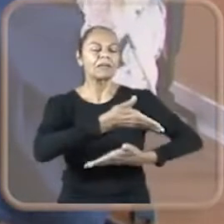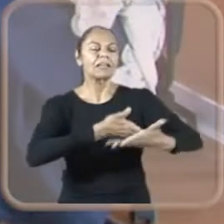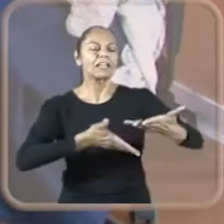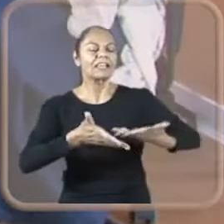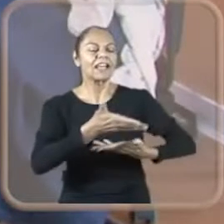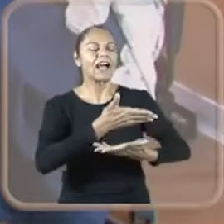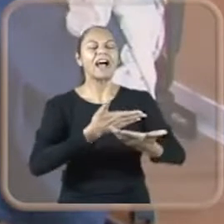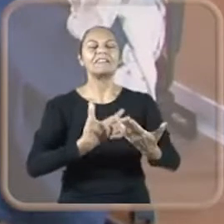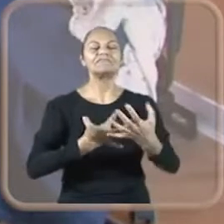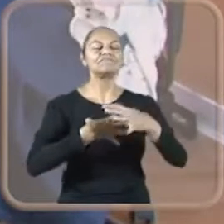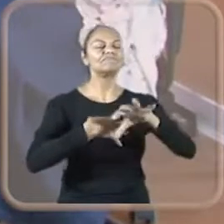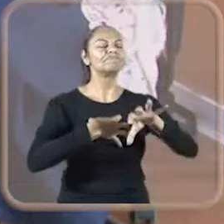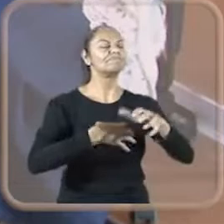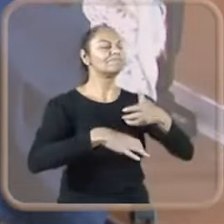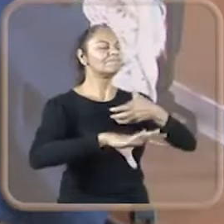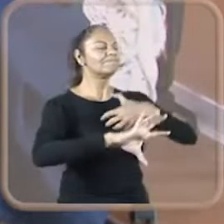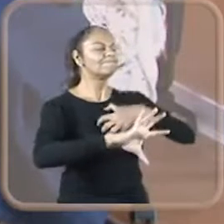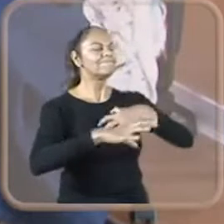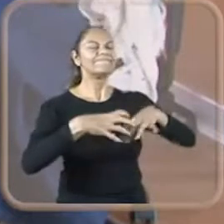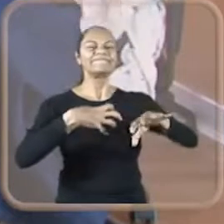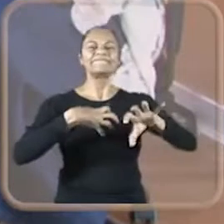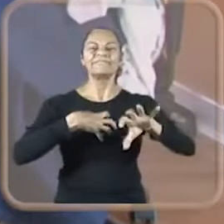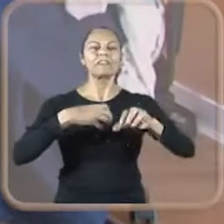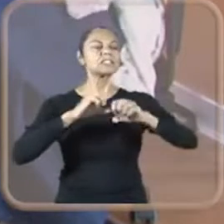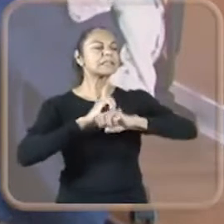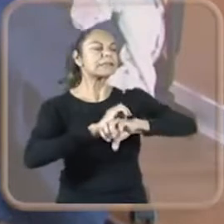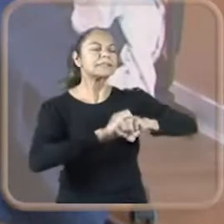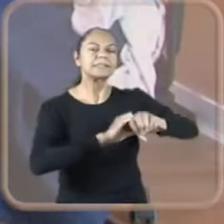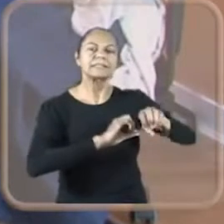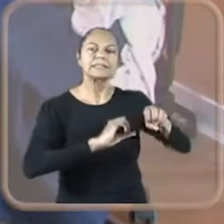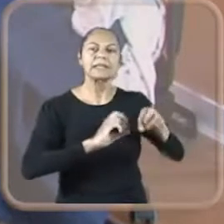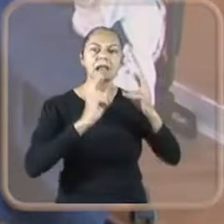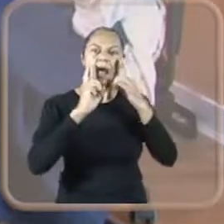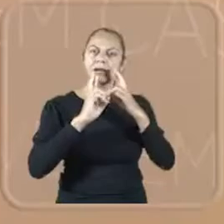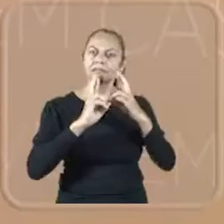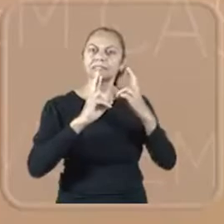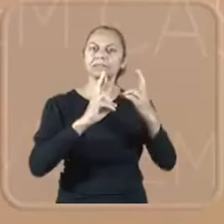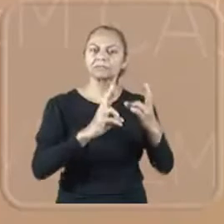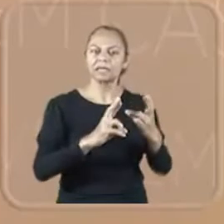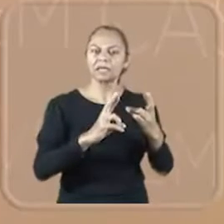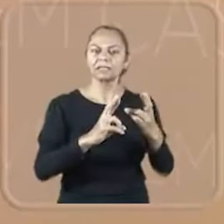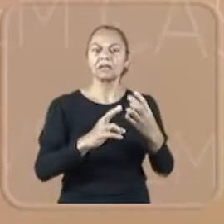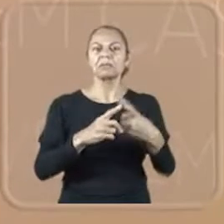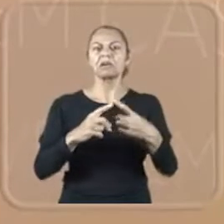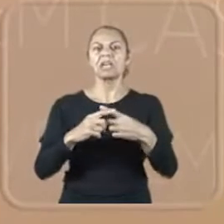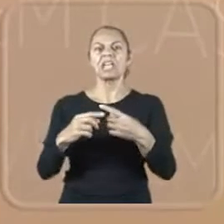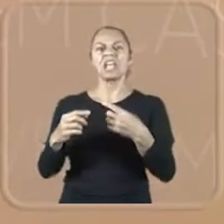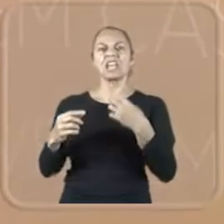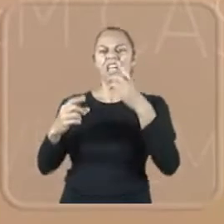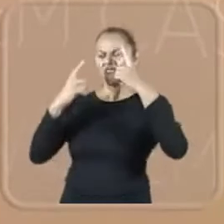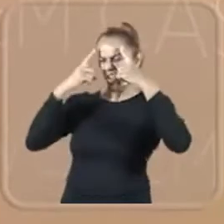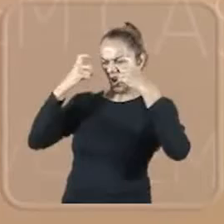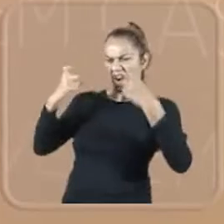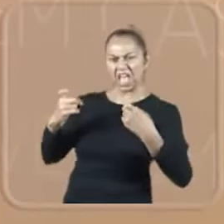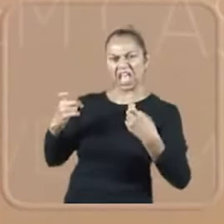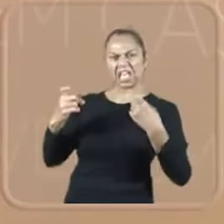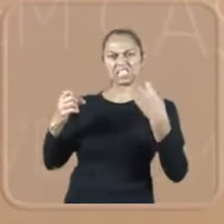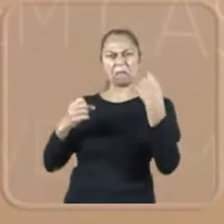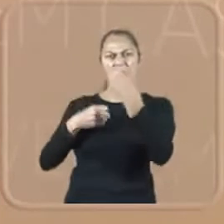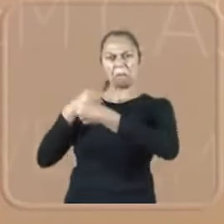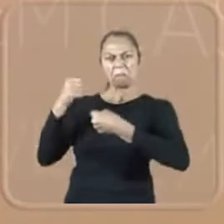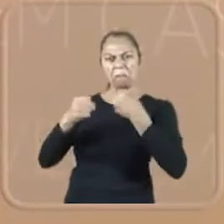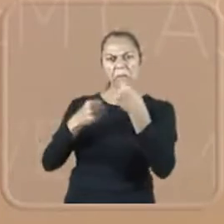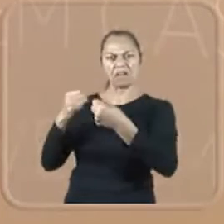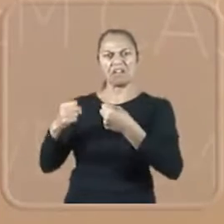dessa forma que você pode prevenir os conflitos, quando você ensina para as pessoas que não é saindo no braço como